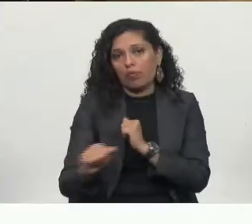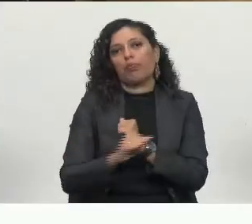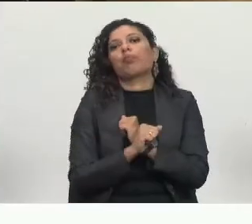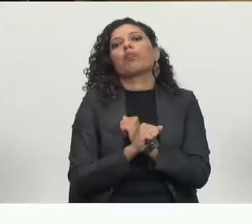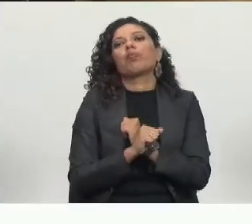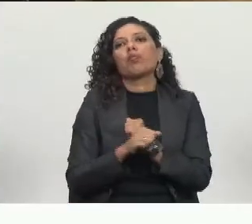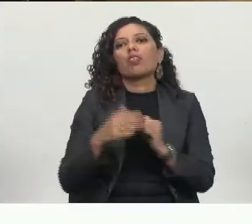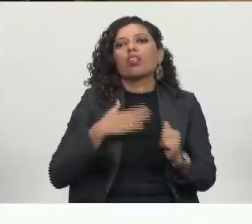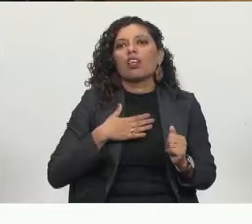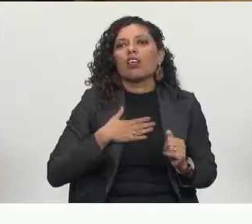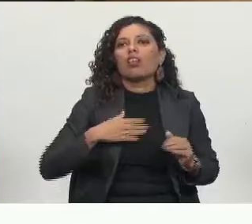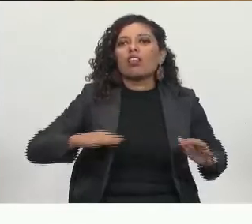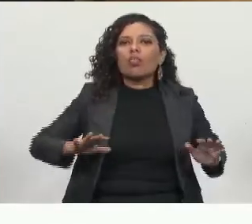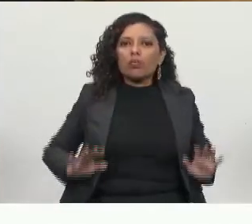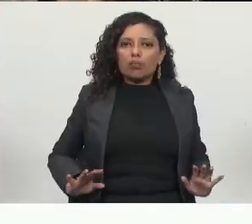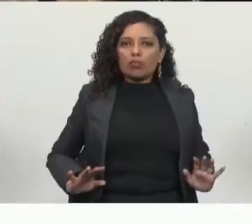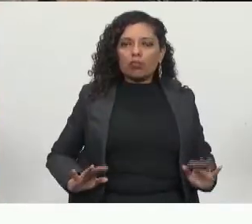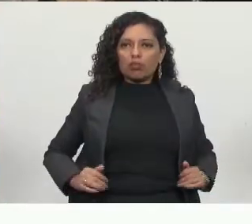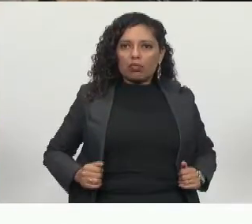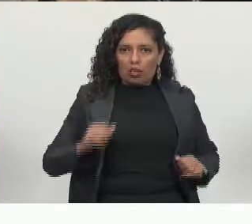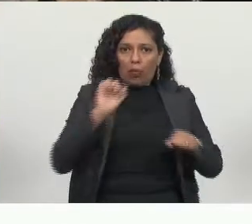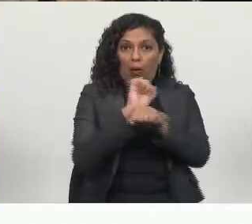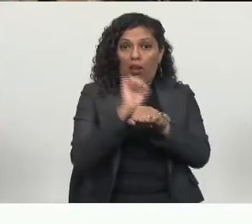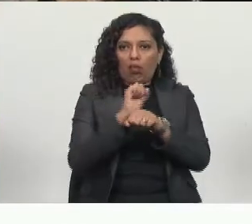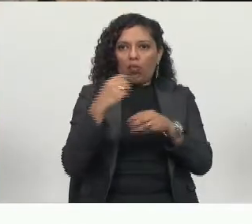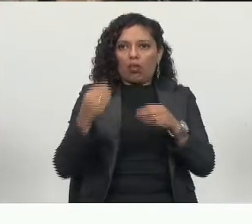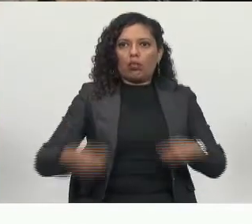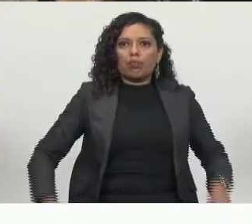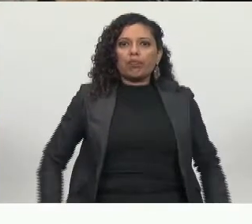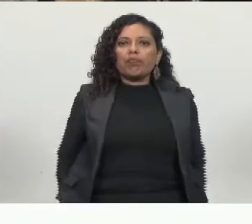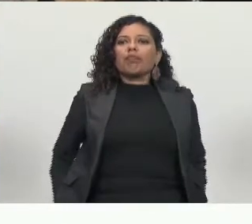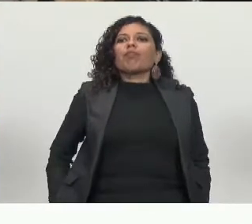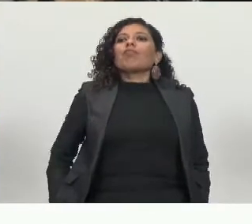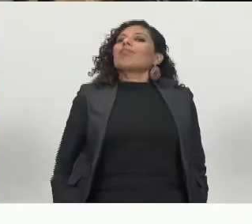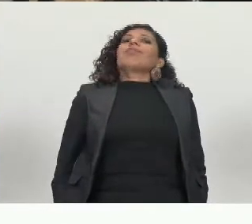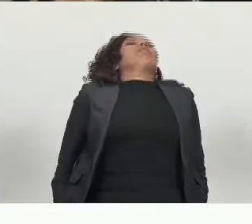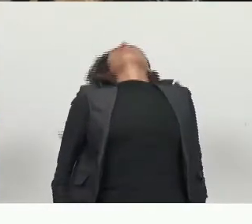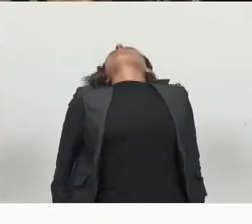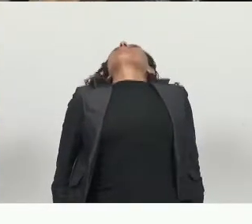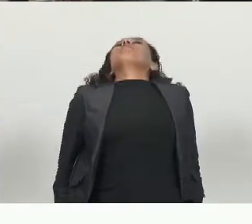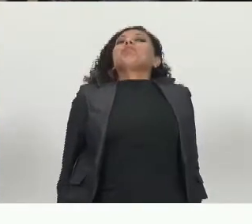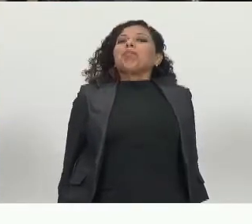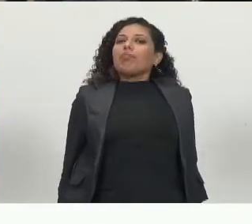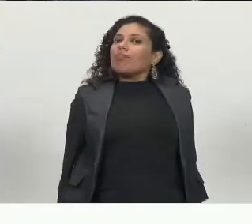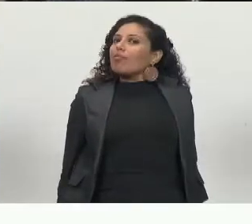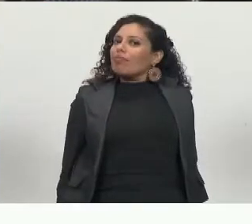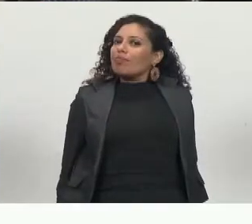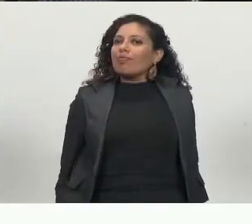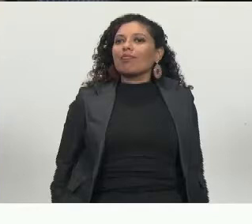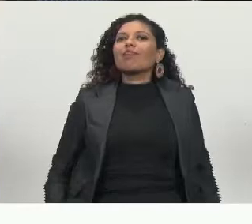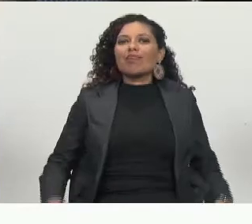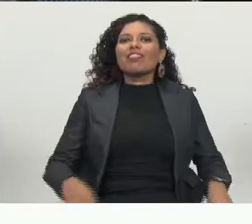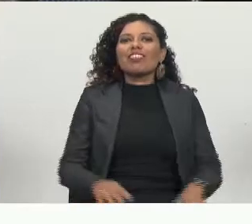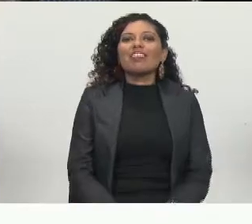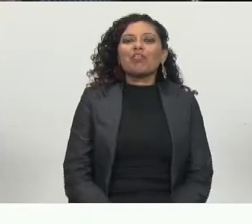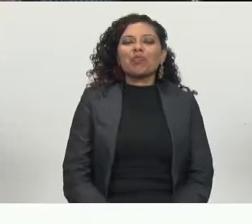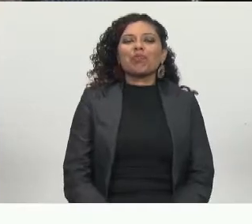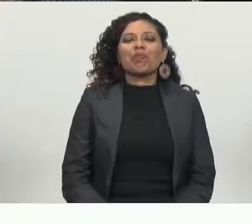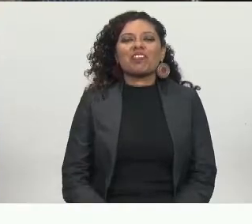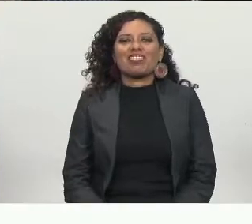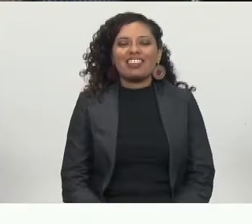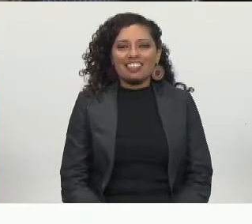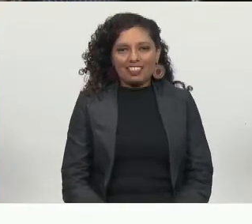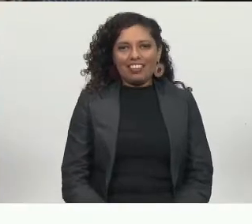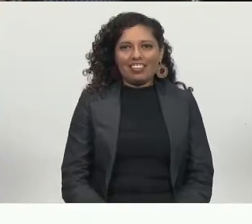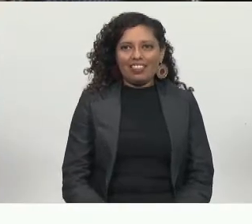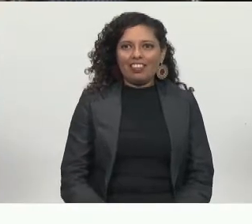na realidade, me posicionei assim, ó. E a cadeira é fixa, né? Você não dá nem para você correr. Não, a que eu estava lá em cima, eu estava no... O Márcio ainda é magrinho, você... Estava lá em cima,